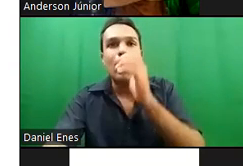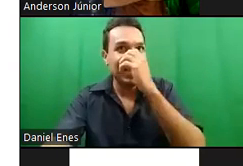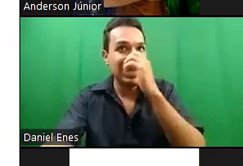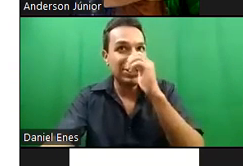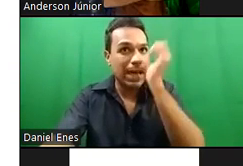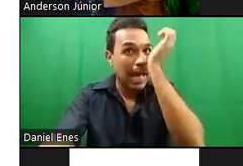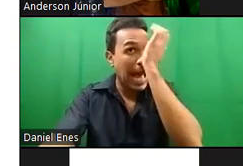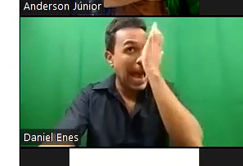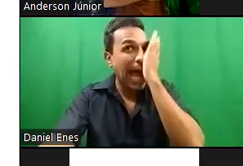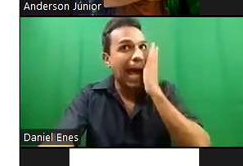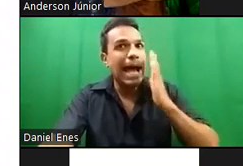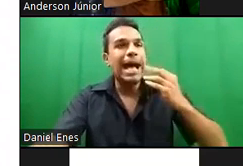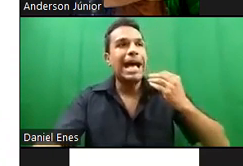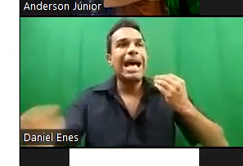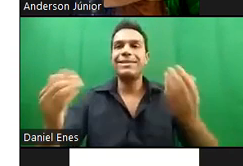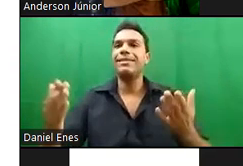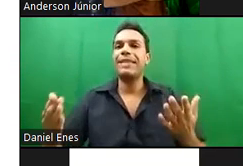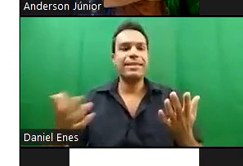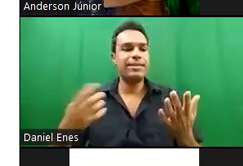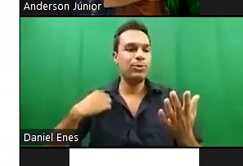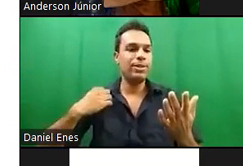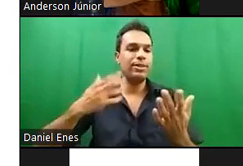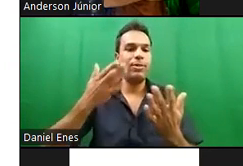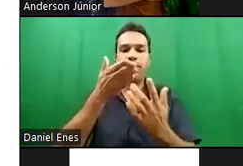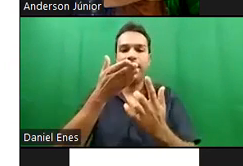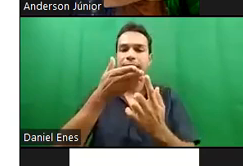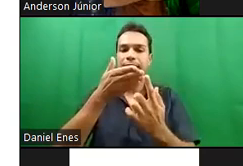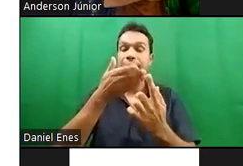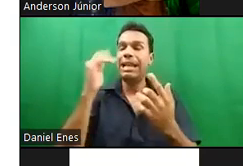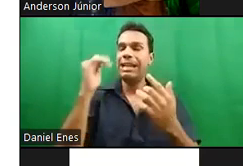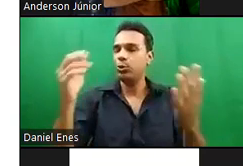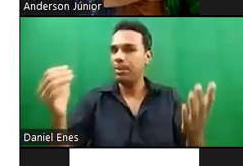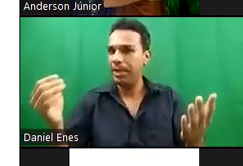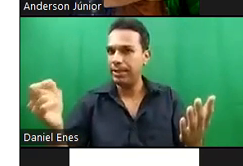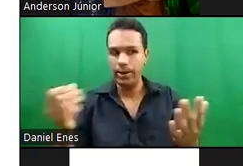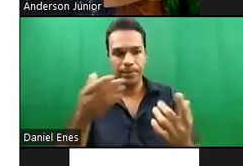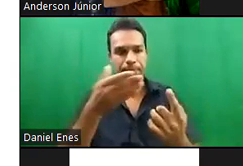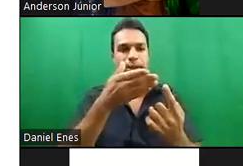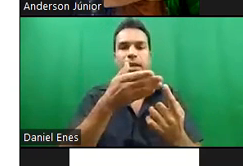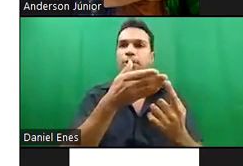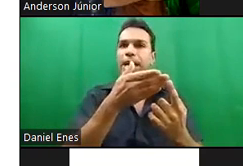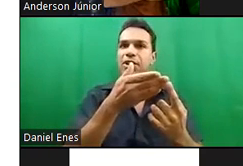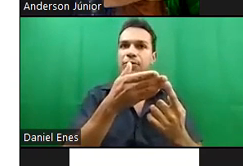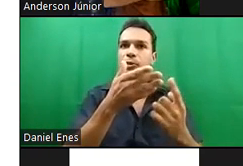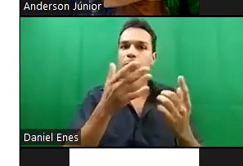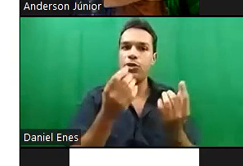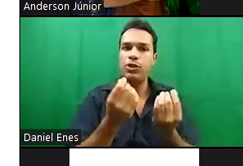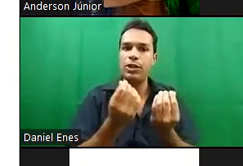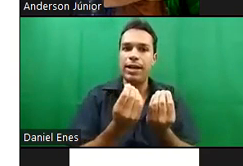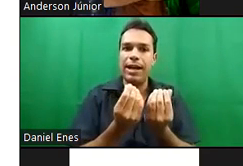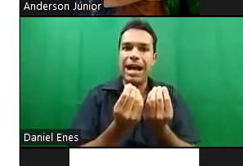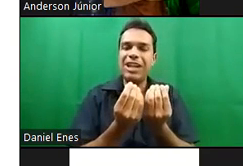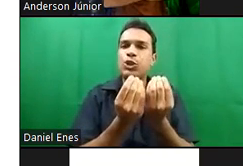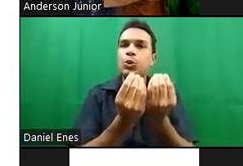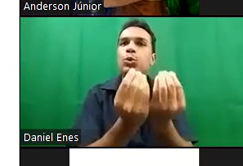O que a sintaxe usa? Então, eu falei ali, ela estuda, perdão. Fonética,